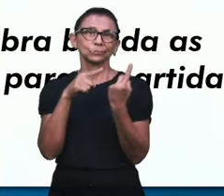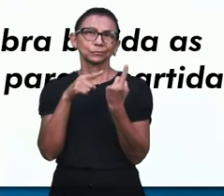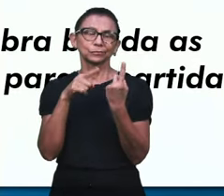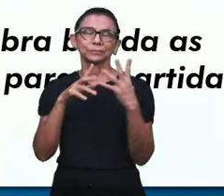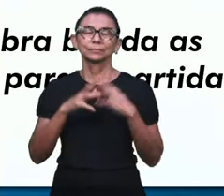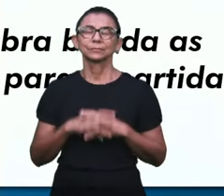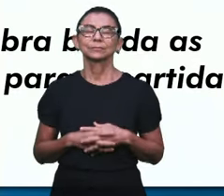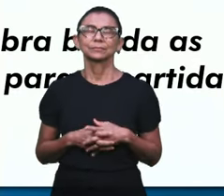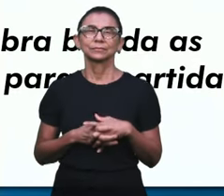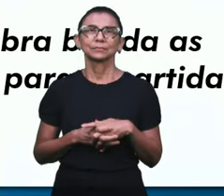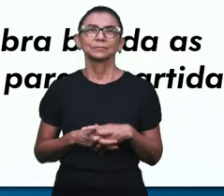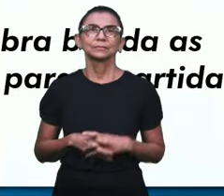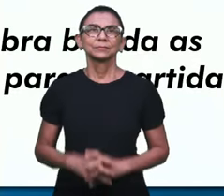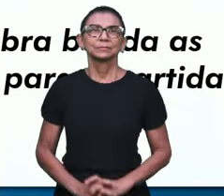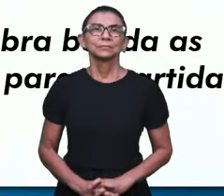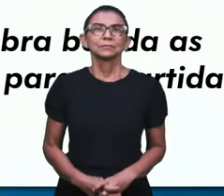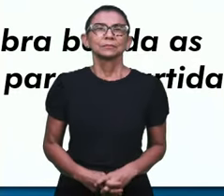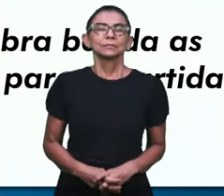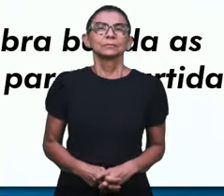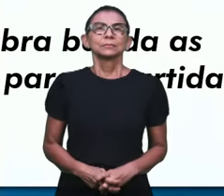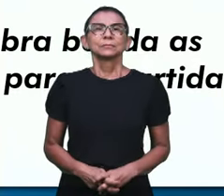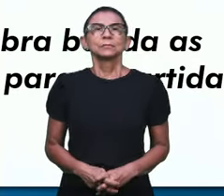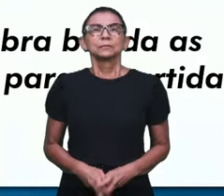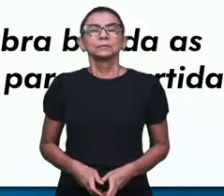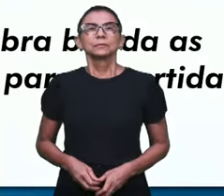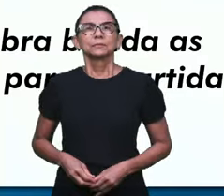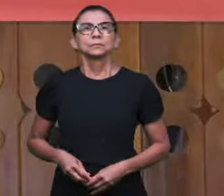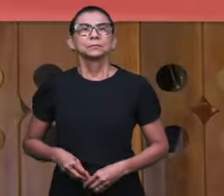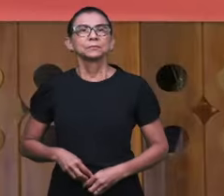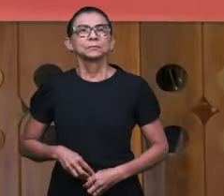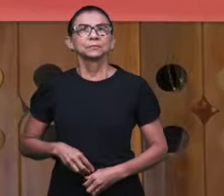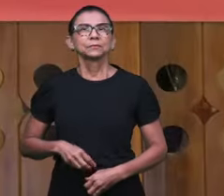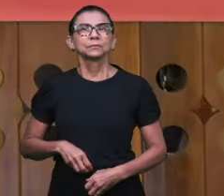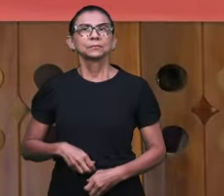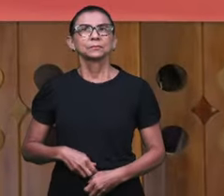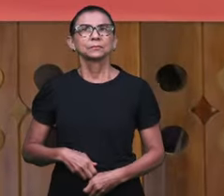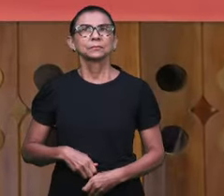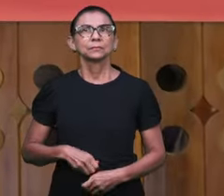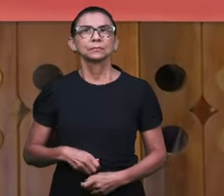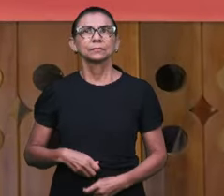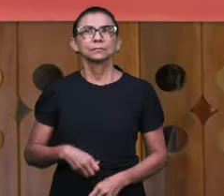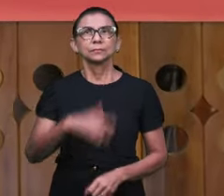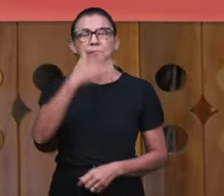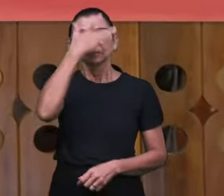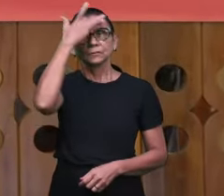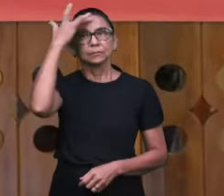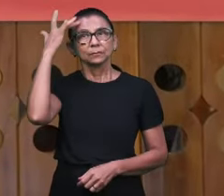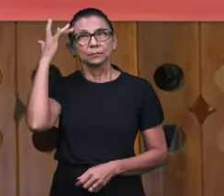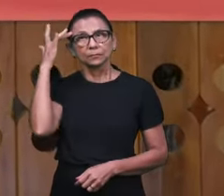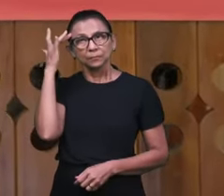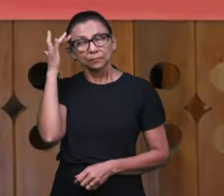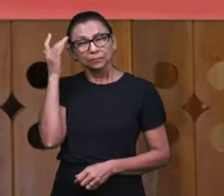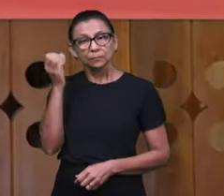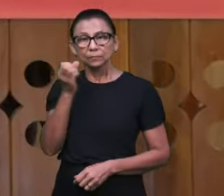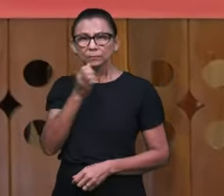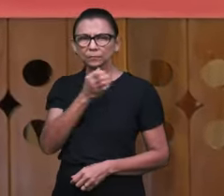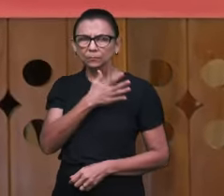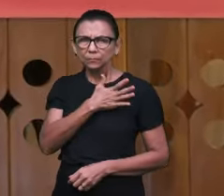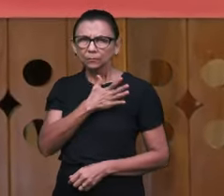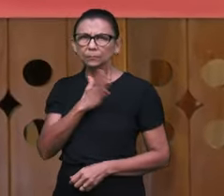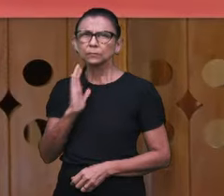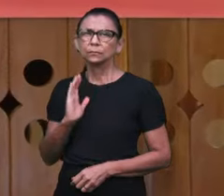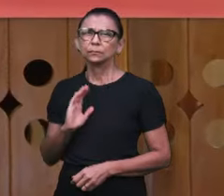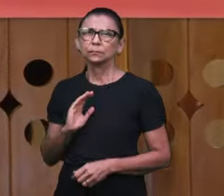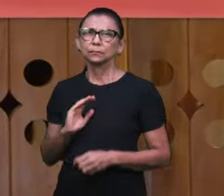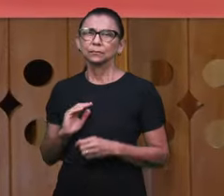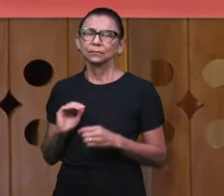É. Nós estamos num processo onde as pessoas estão vindo, pessoas novas, precisam saber sobre trombetas, precisam saber... O